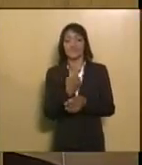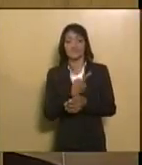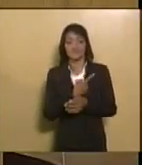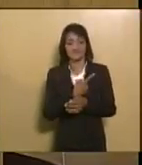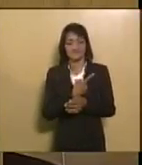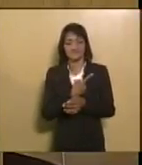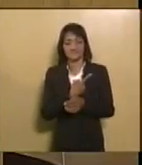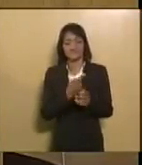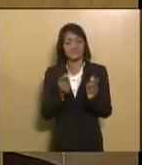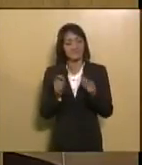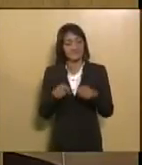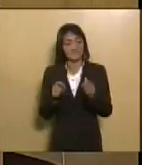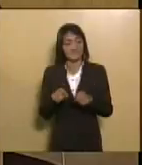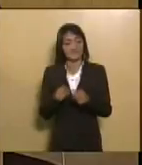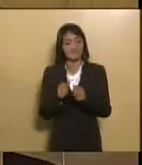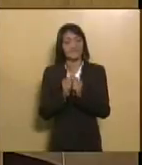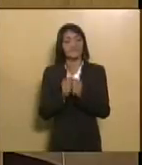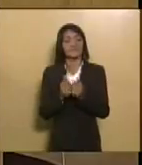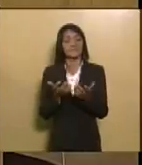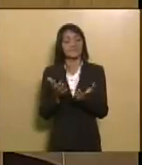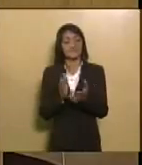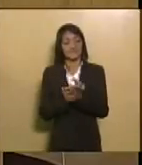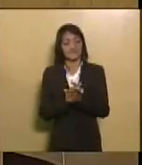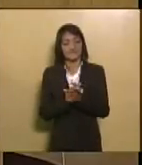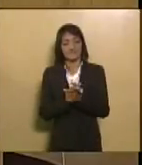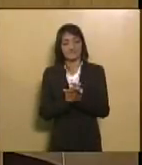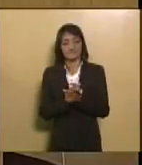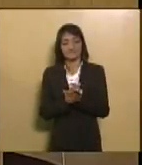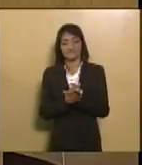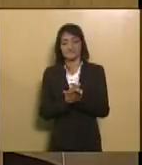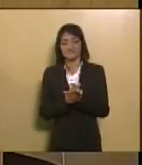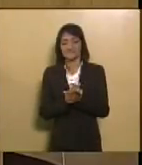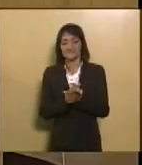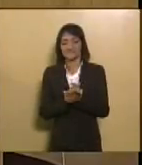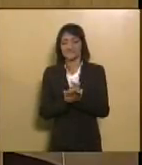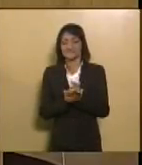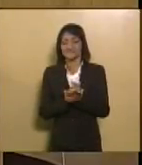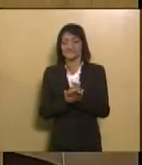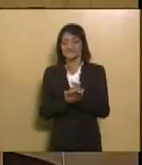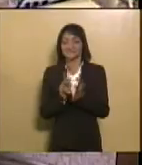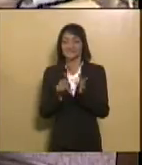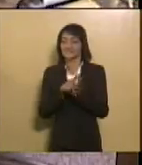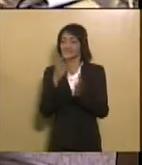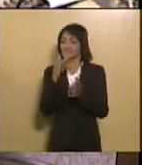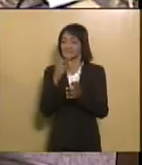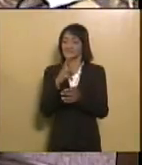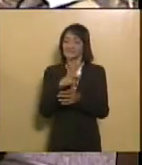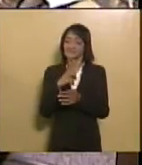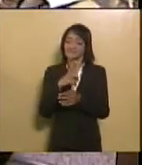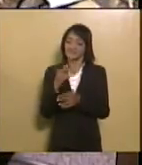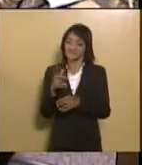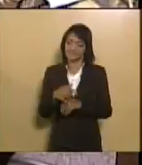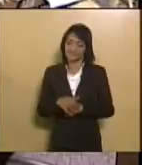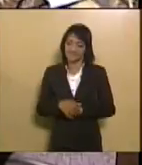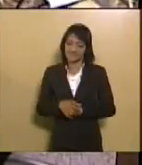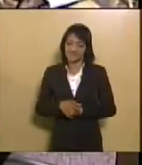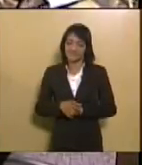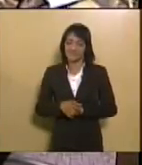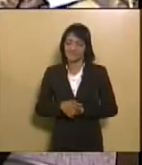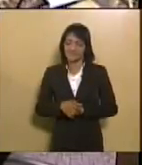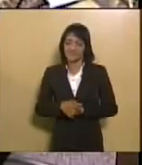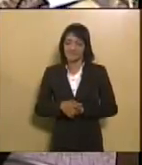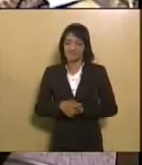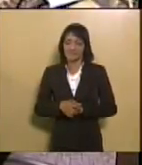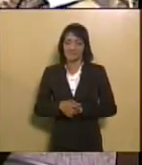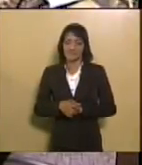estar inseridos nessa matriz energética que tem uma